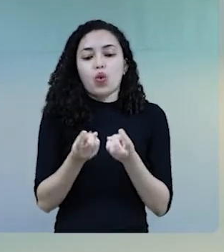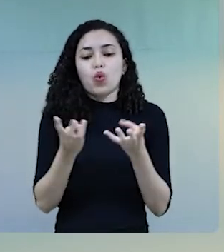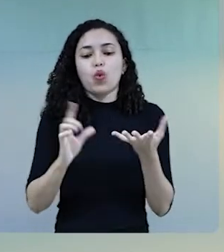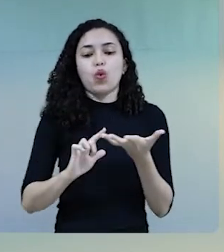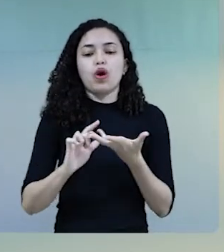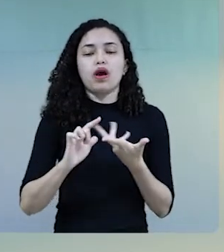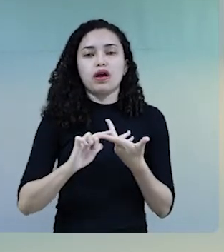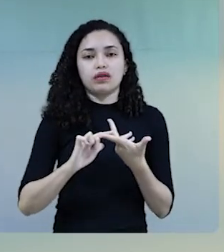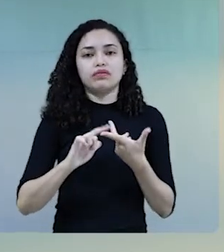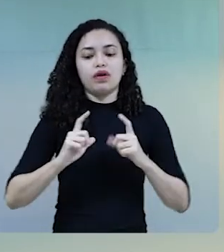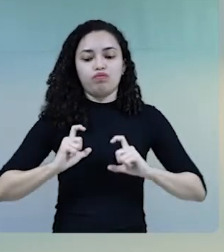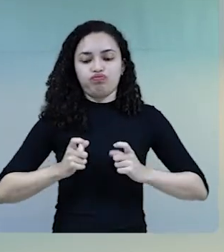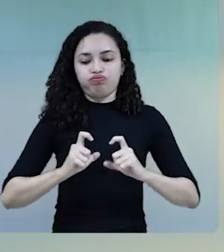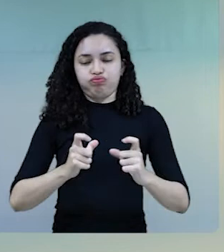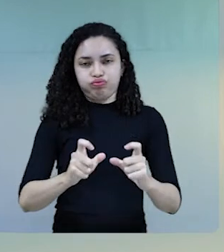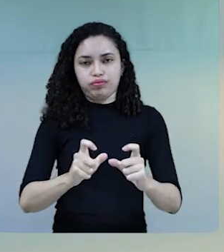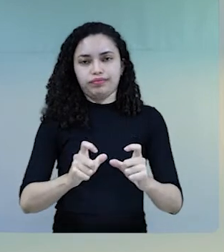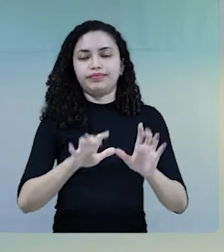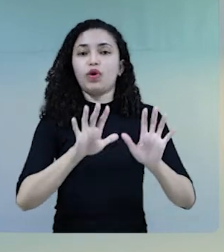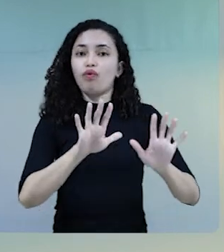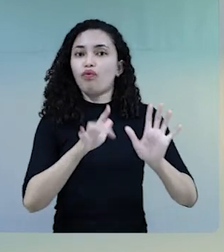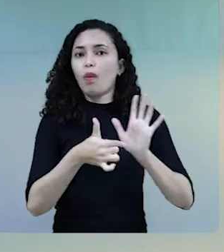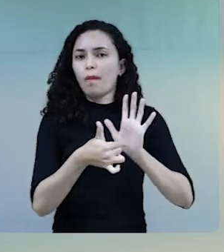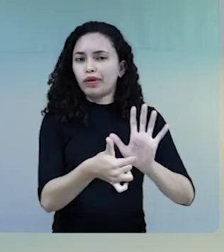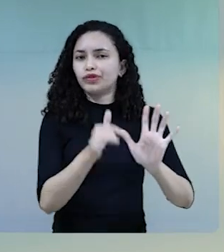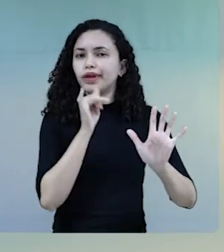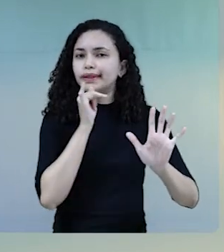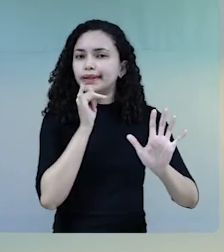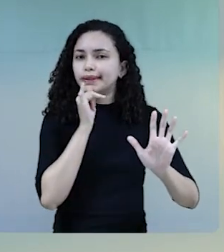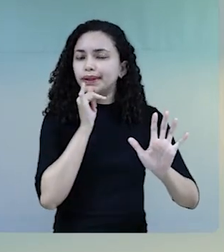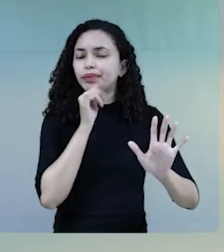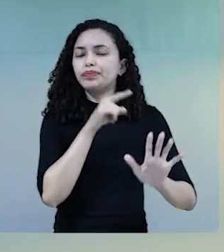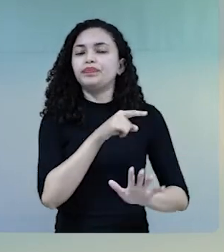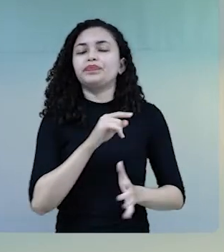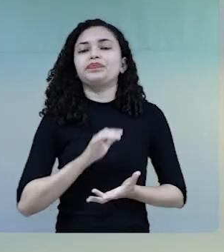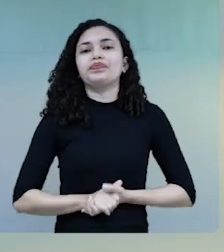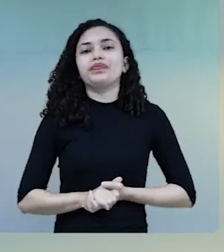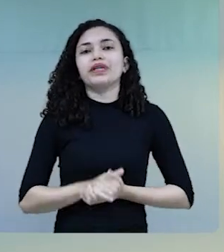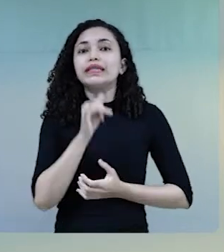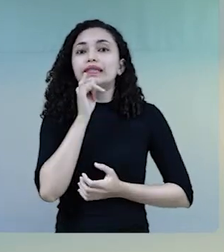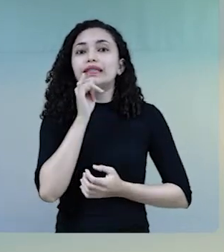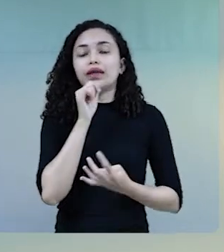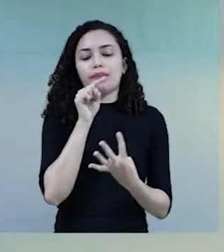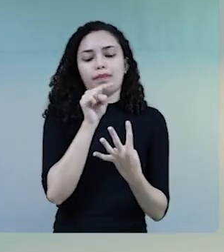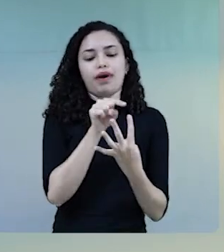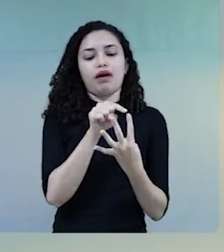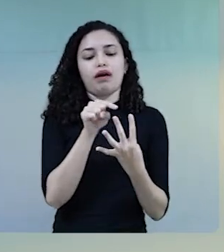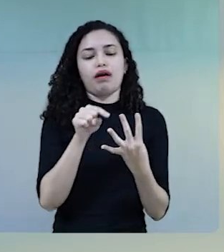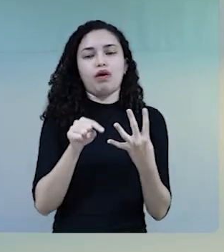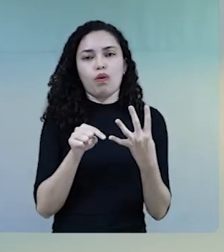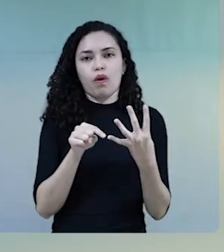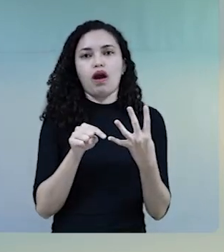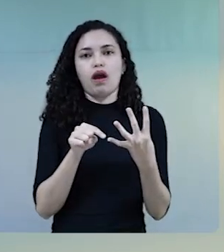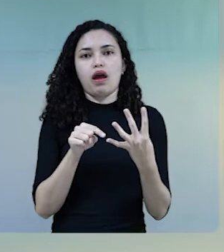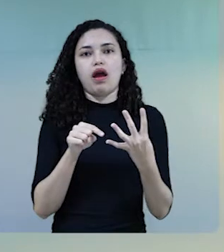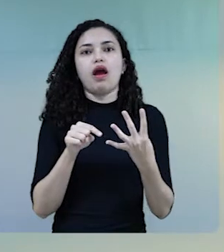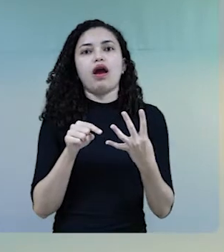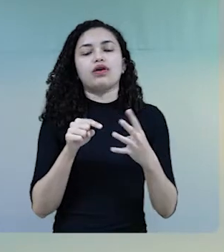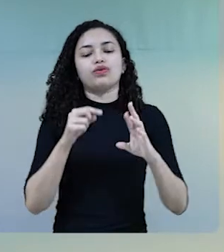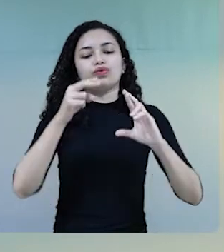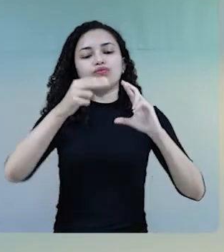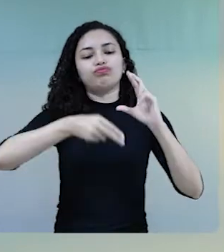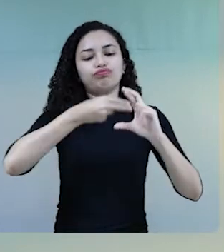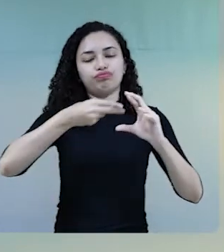dar um exemplo. Vamos supor que você tem aqui 4 resistências, tá? Aqui tem 3, mas vamos supor que você tem 4.